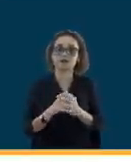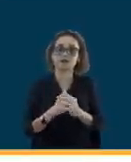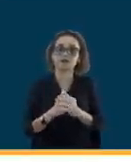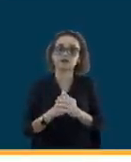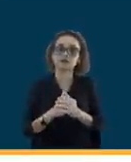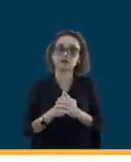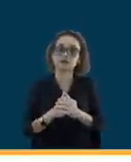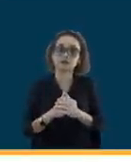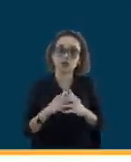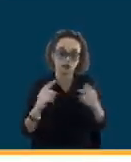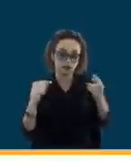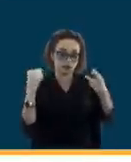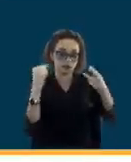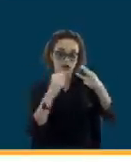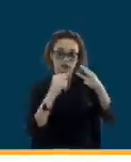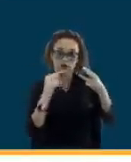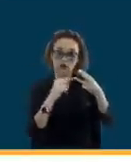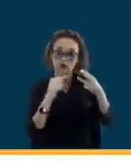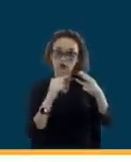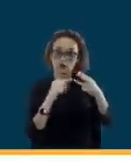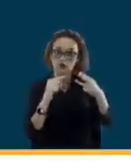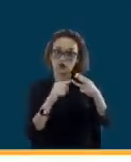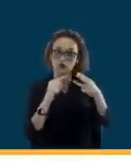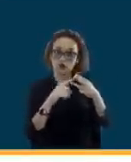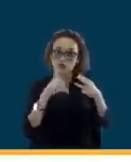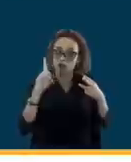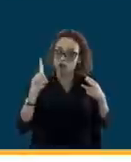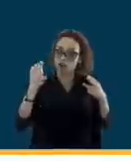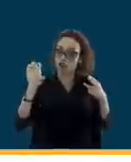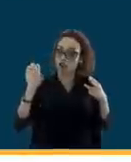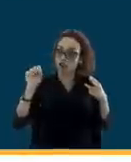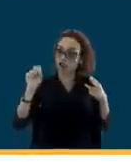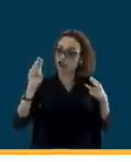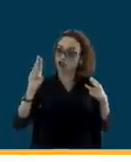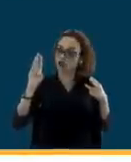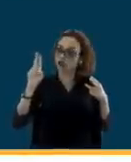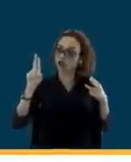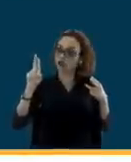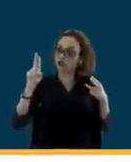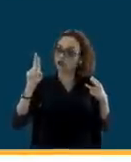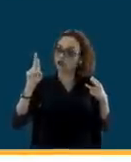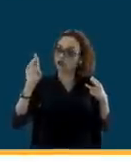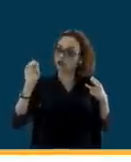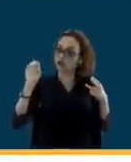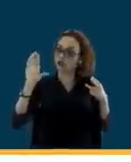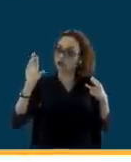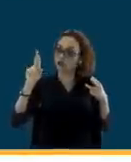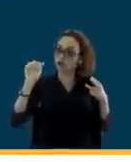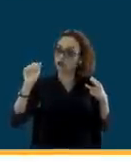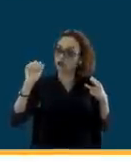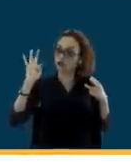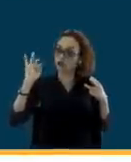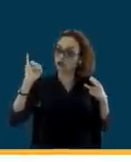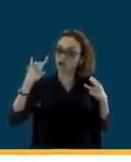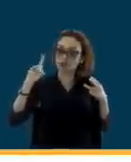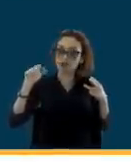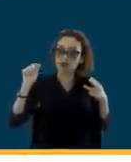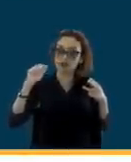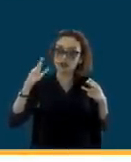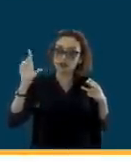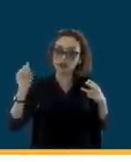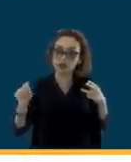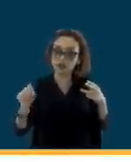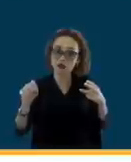um terceiro aspecto na desburocratização é na possibilidade, naquele item que tem